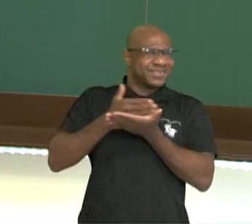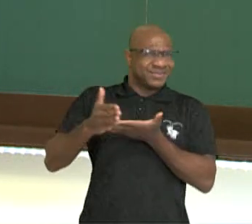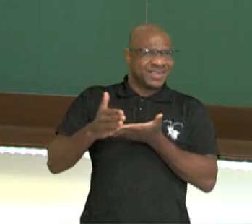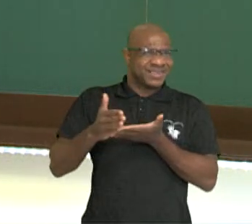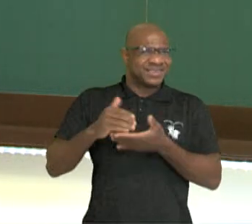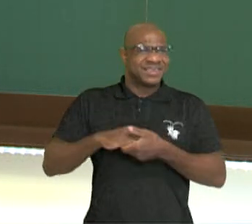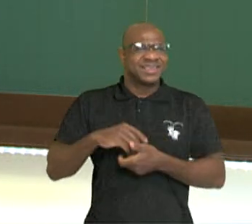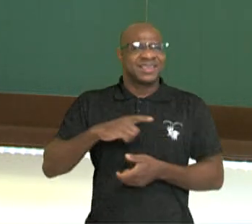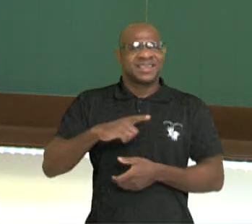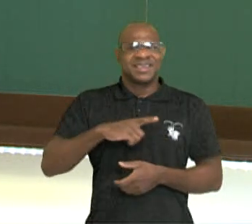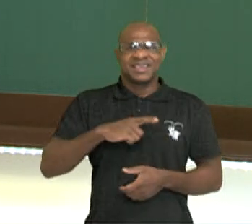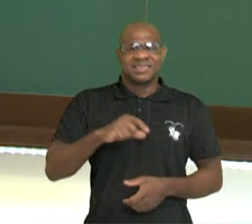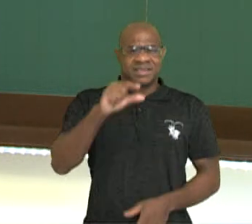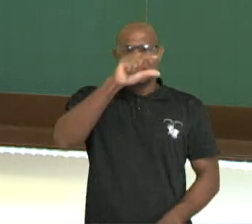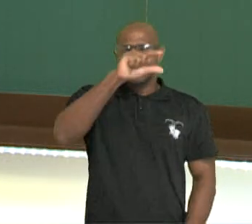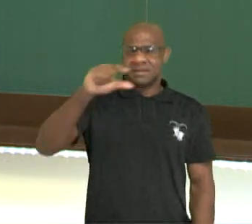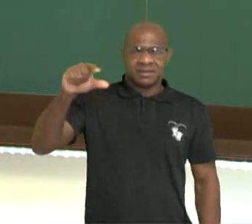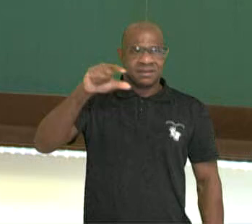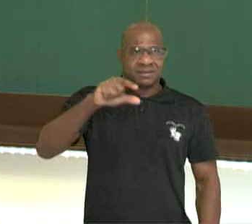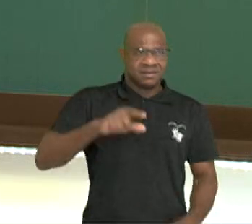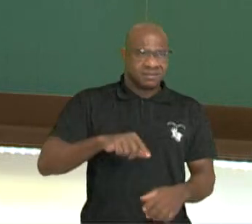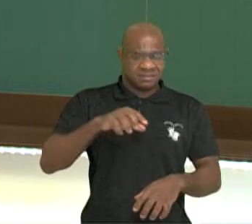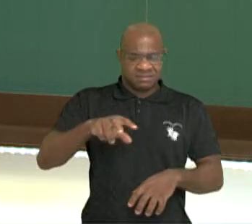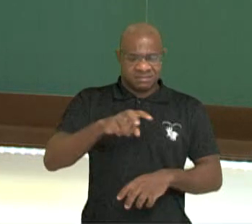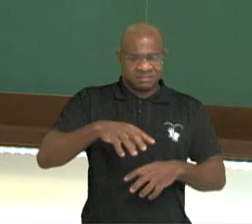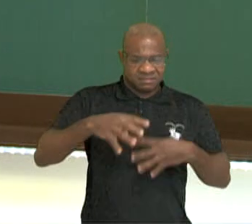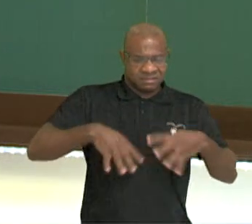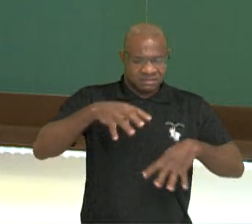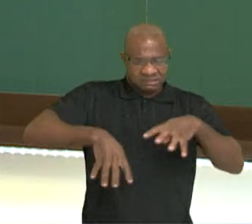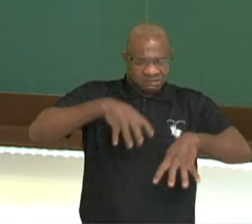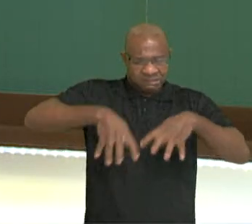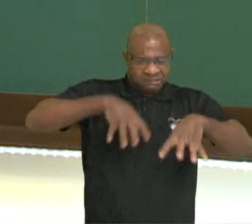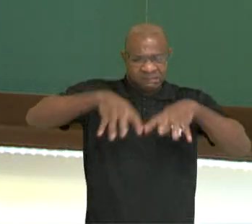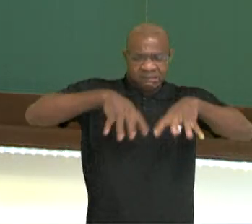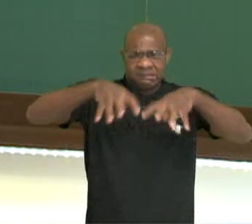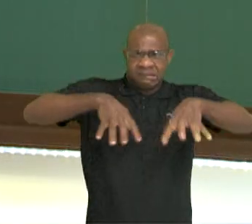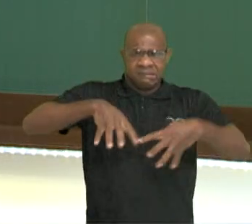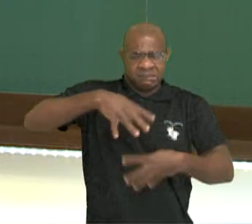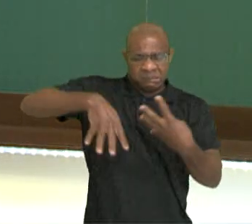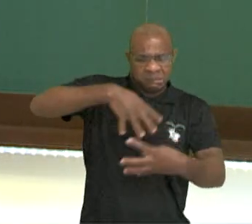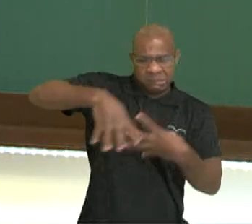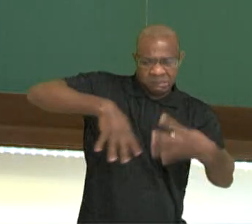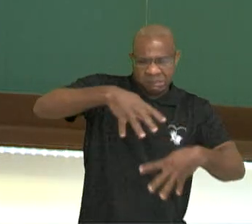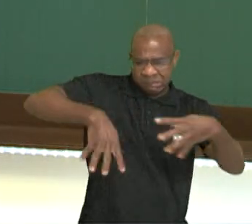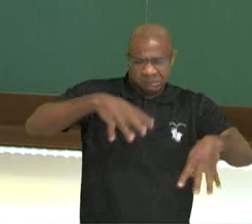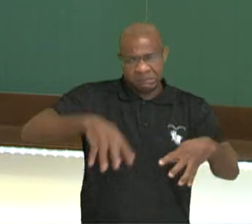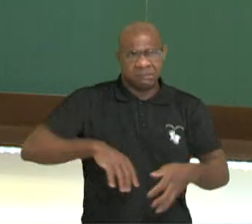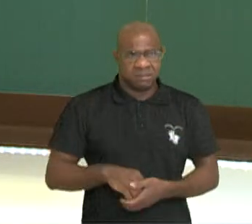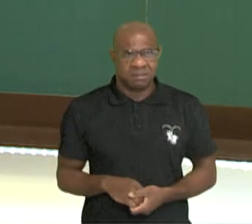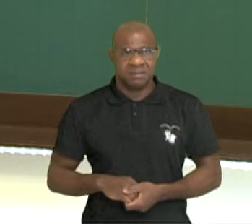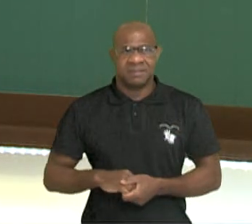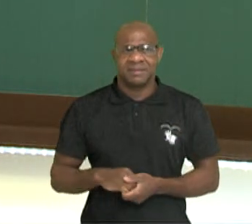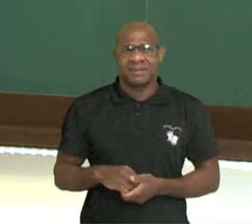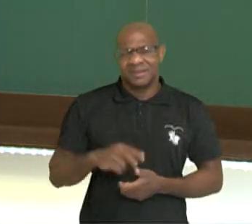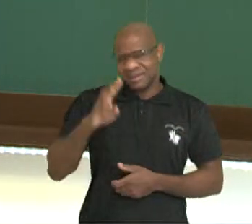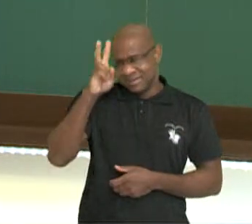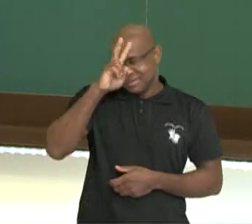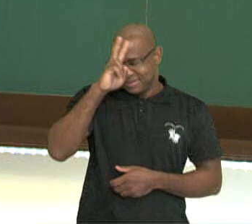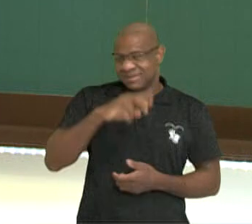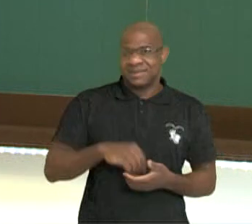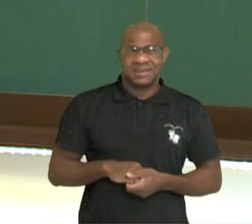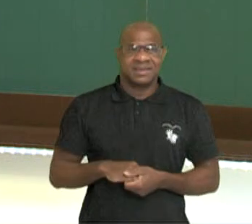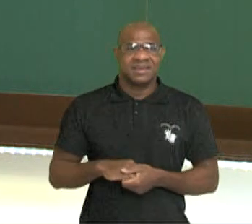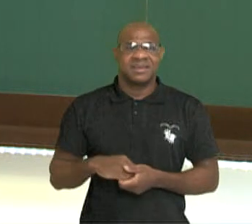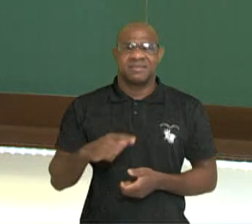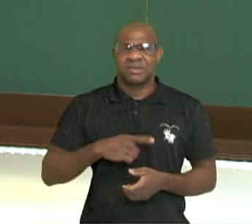que tinha aquele degrau, pegaram aquele solo e cavocaram, mexeram no seu subsolo e ficou toda